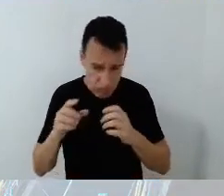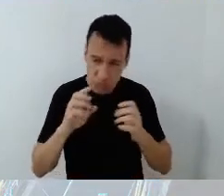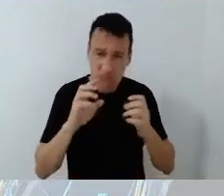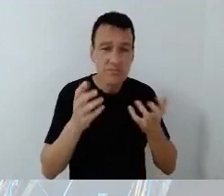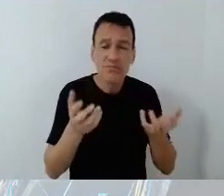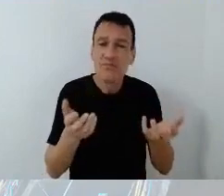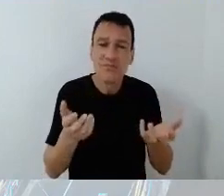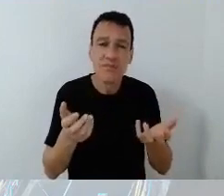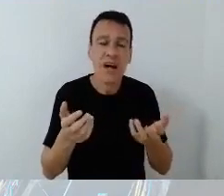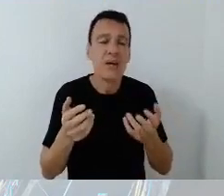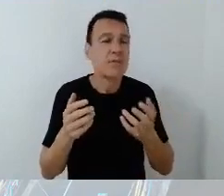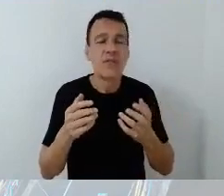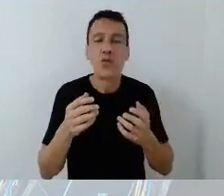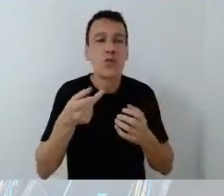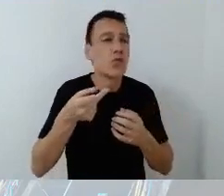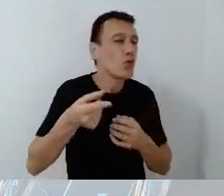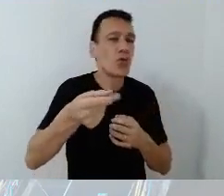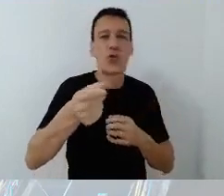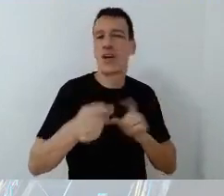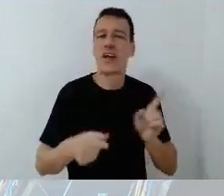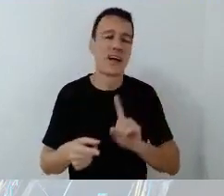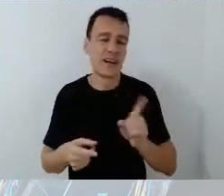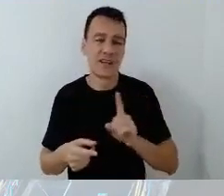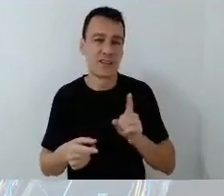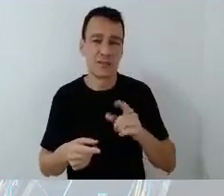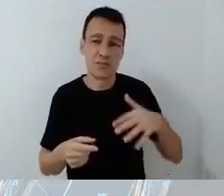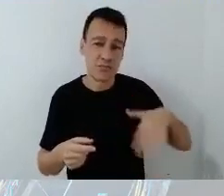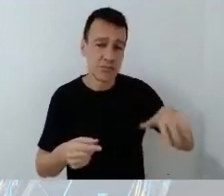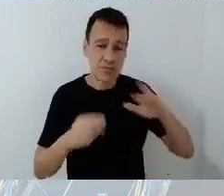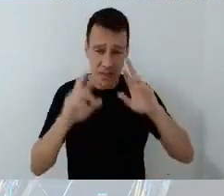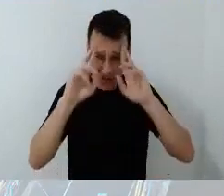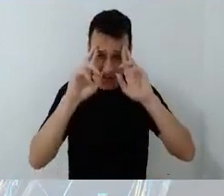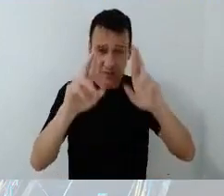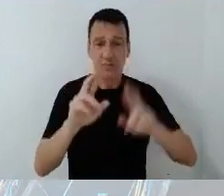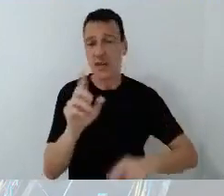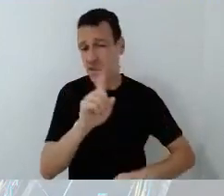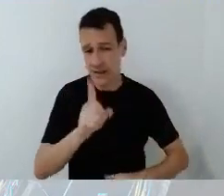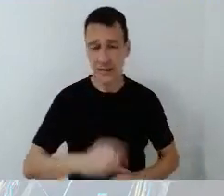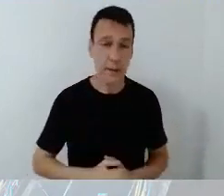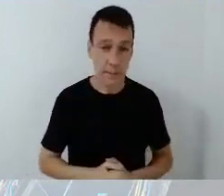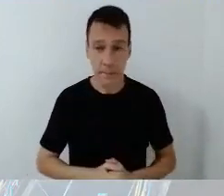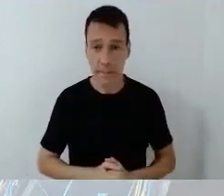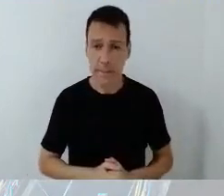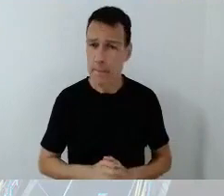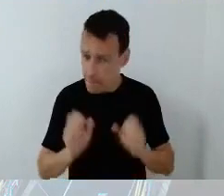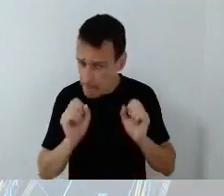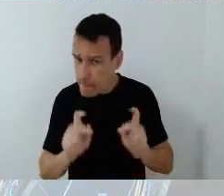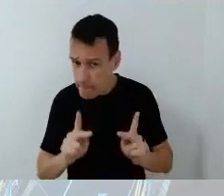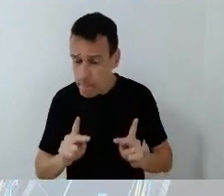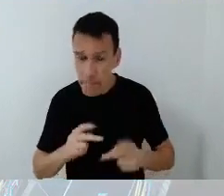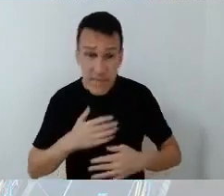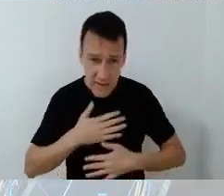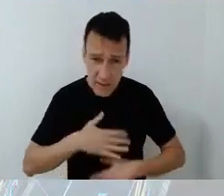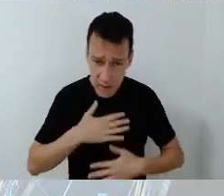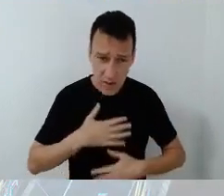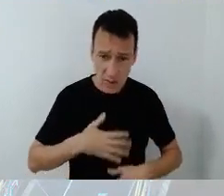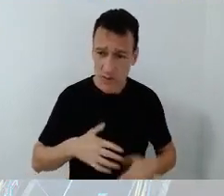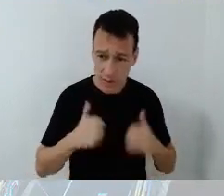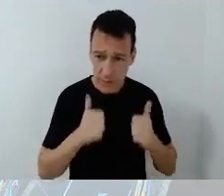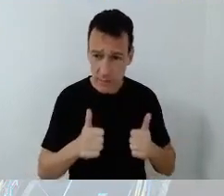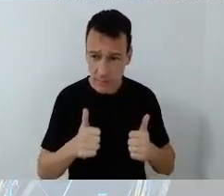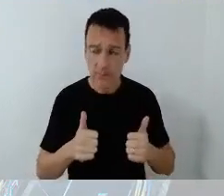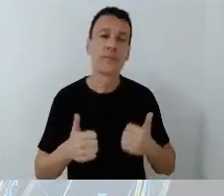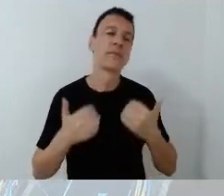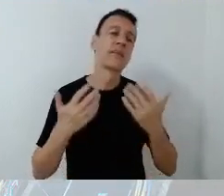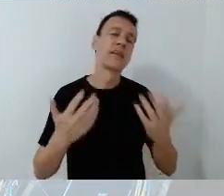não é respeitado ao longo do tempo. Beleza? Tranquilaço? De verdade, queria agradecer